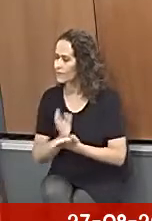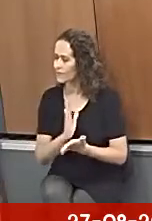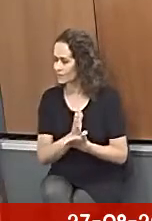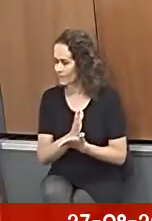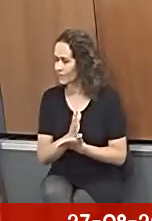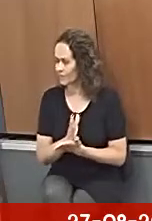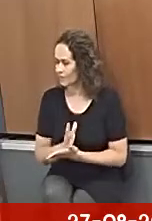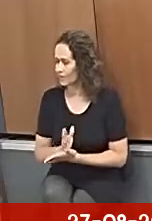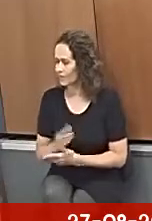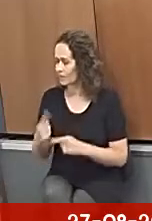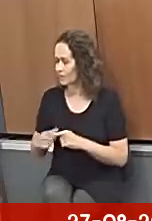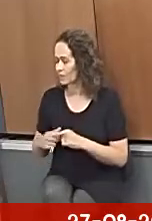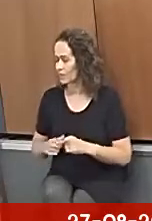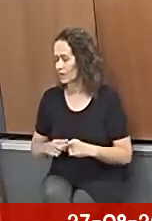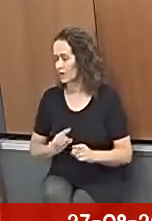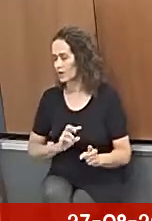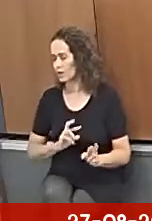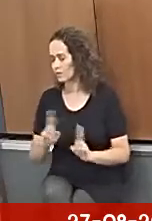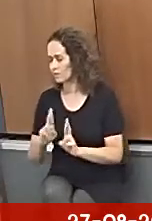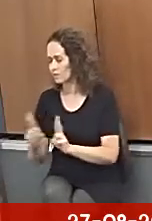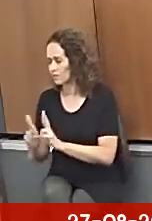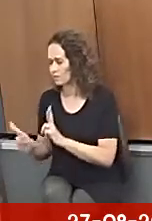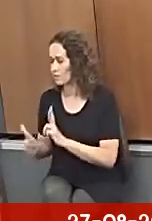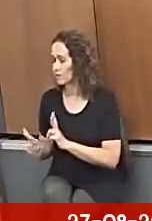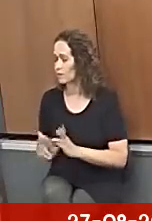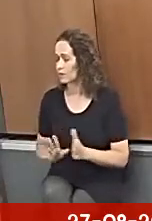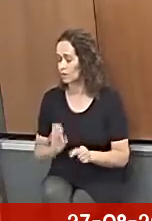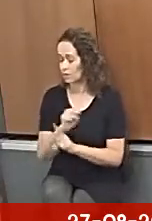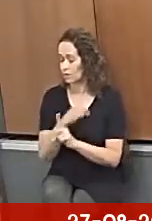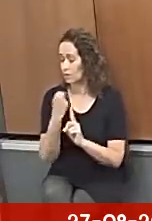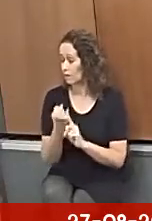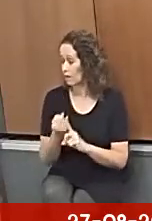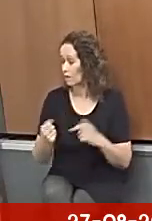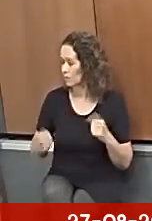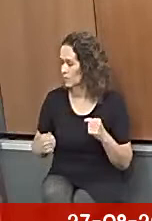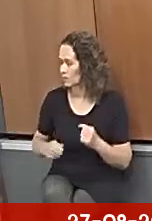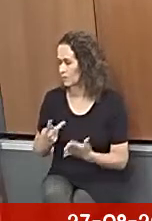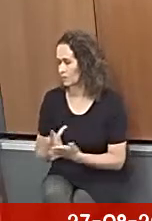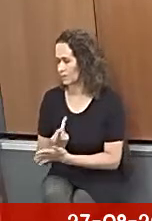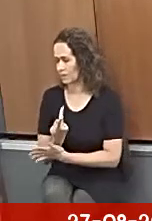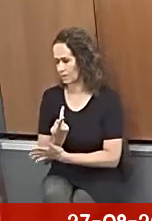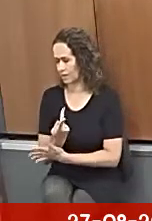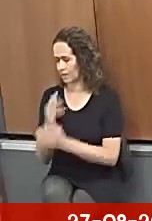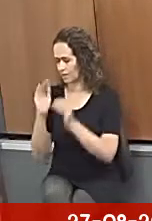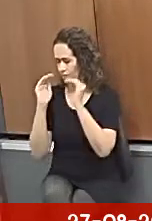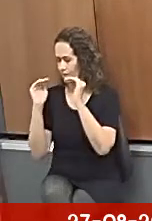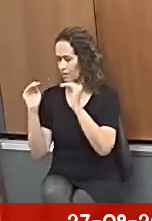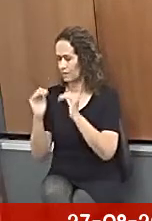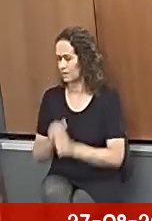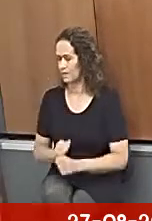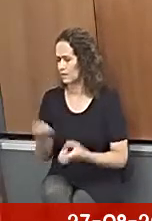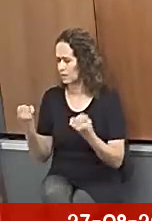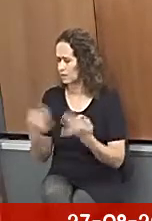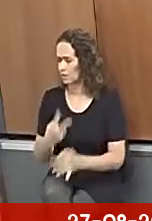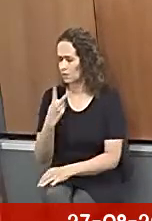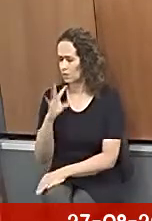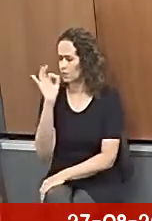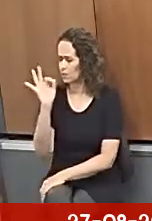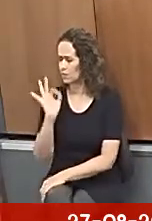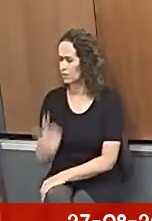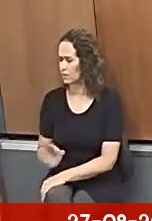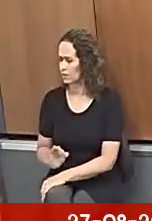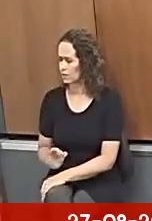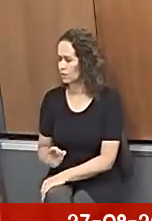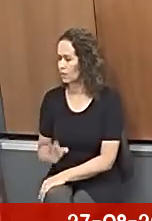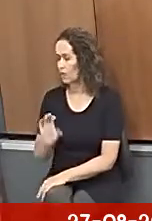consegue dialogar com a sociedade para que se cumpra e aí vamos lá fala 2% da pessoa com deficiência e mobilidade reduzida